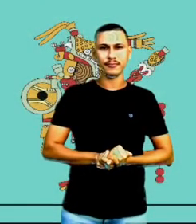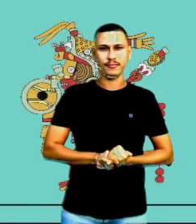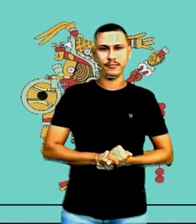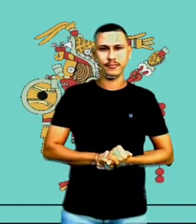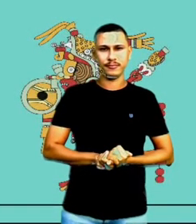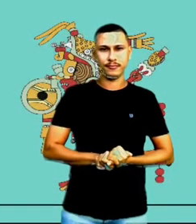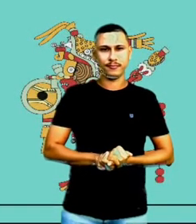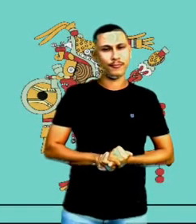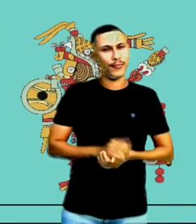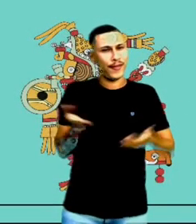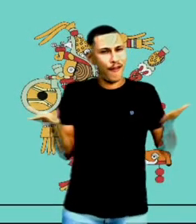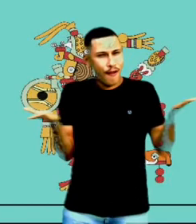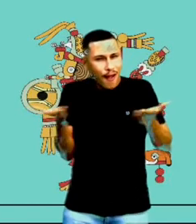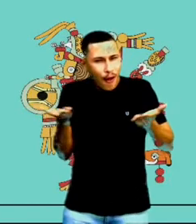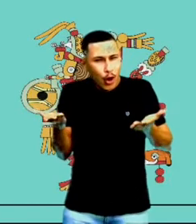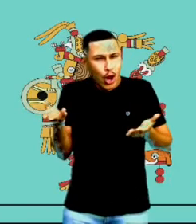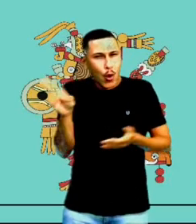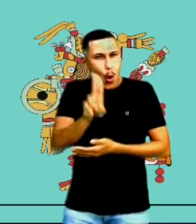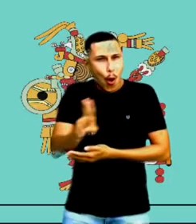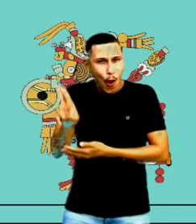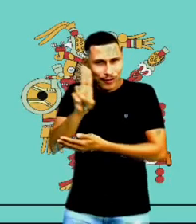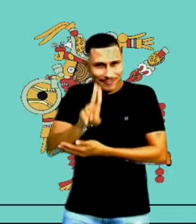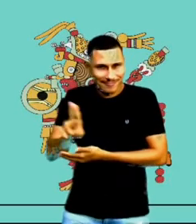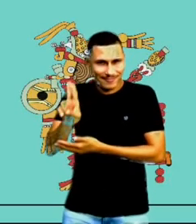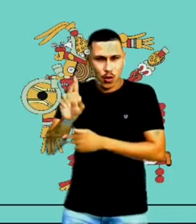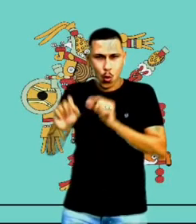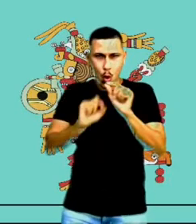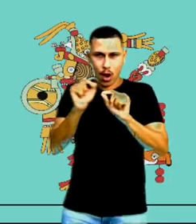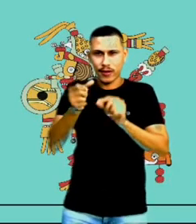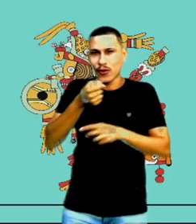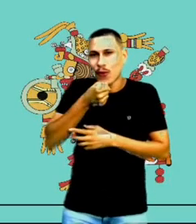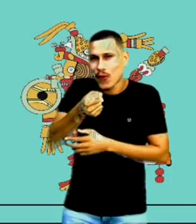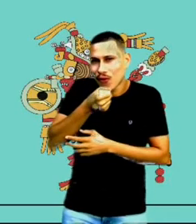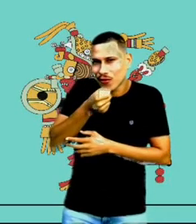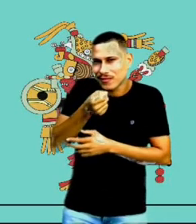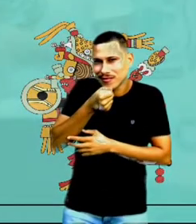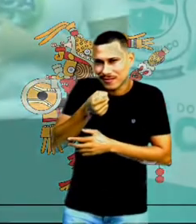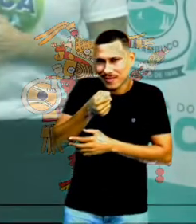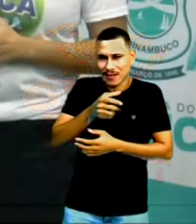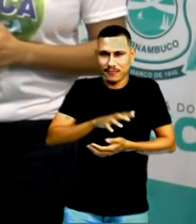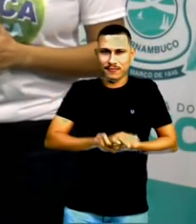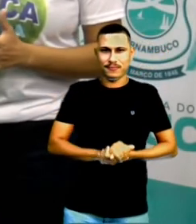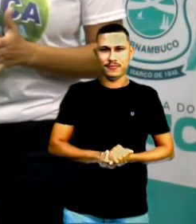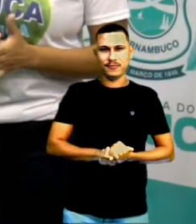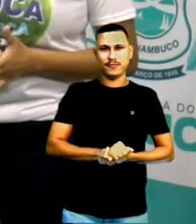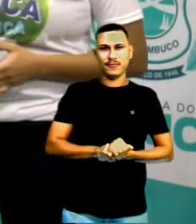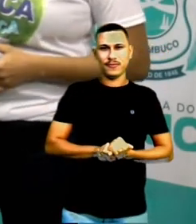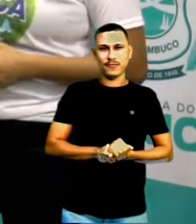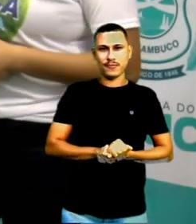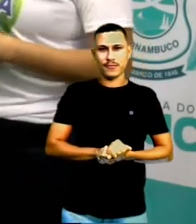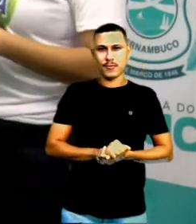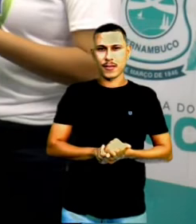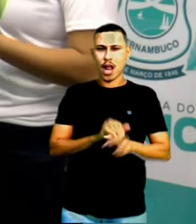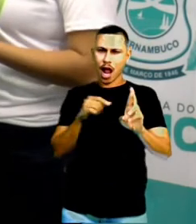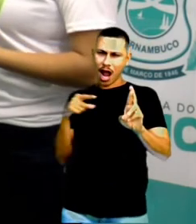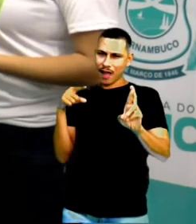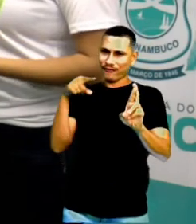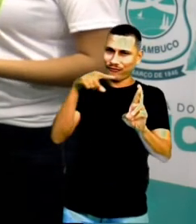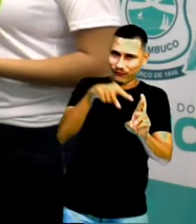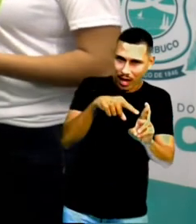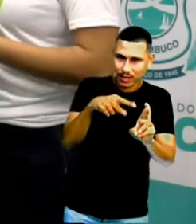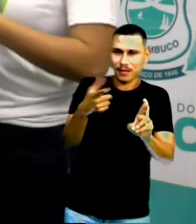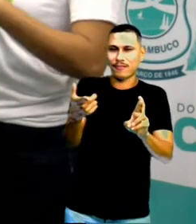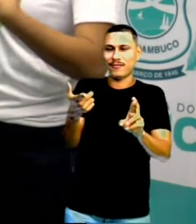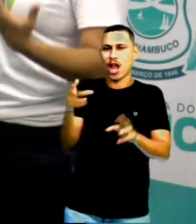Agora vamos para as fontes orais. Essas se referem aos